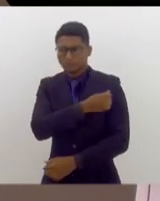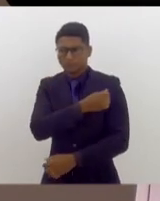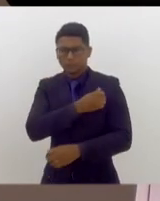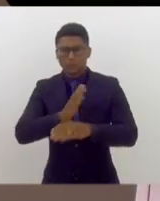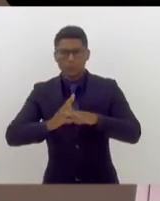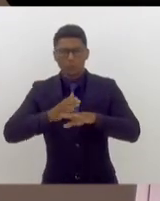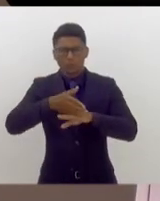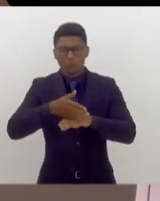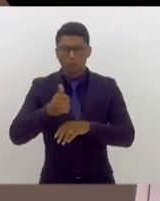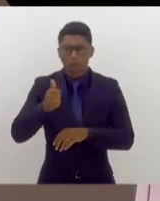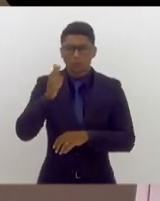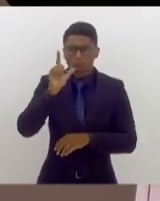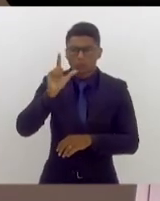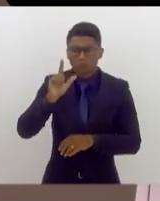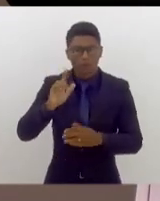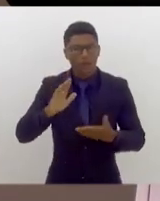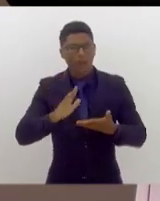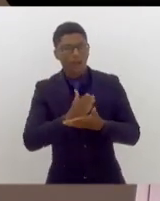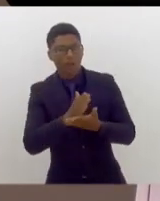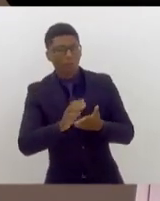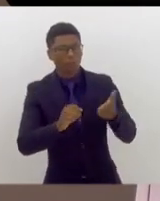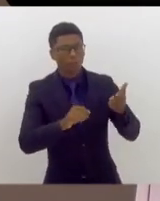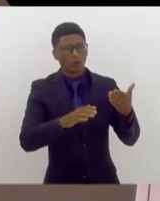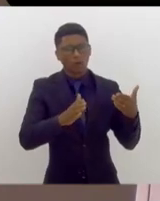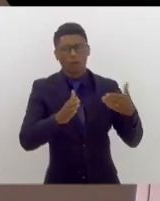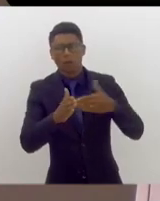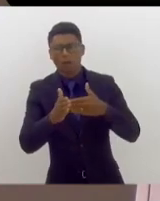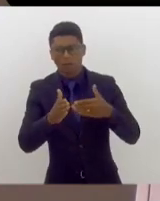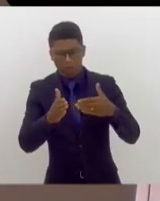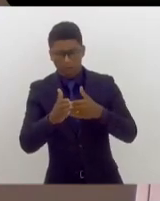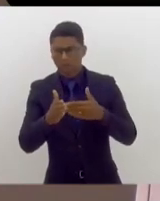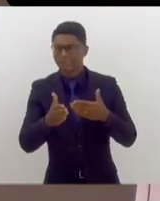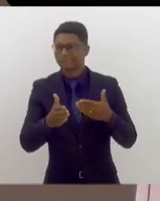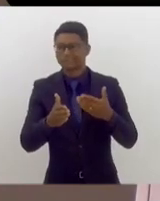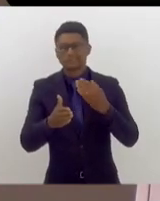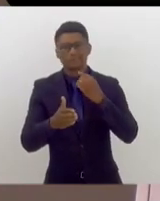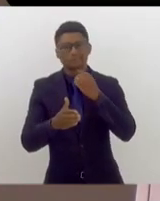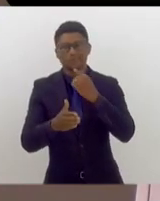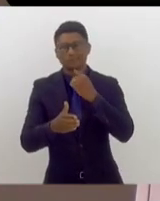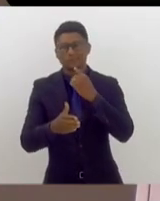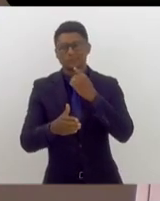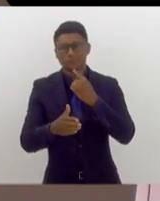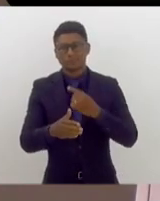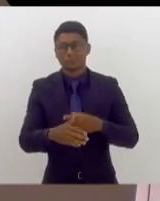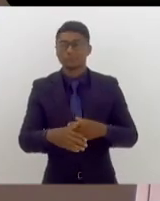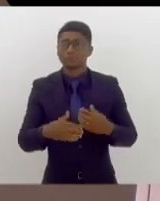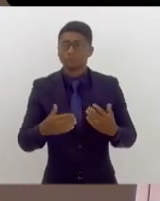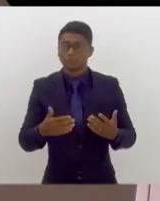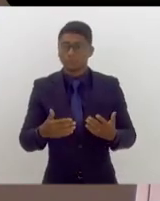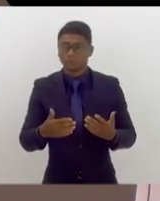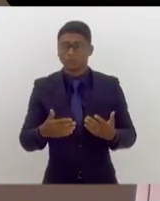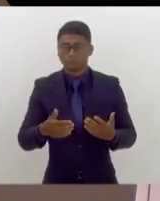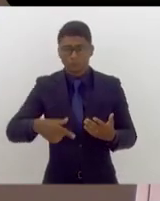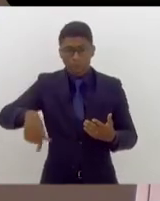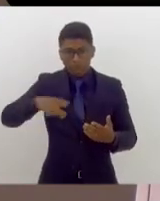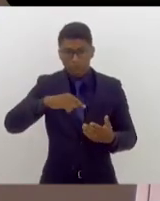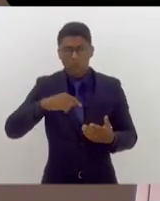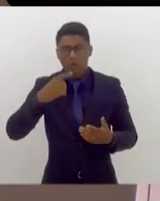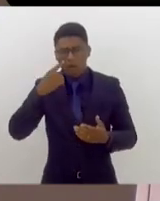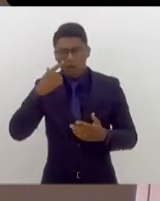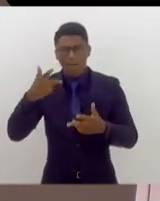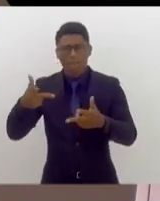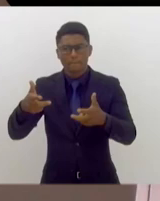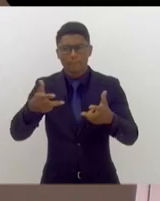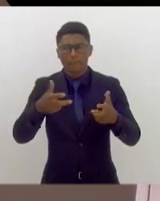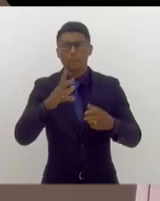têm enfrentado na realização dos seus percursos escolares, né? O que tem sido possível e o que tem sido impossível, né? Eu